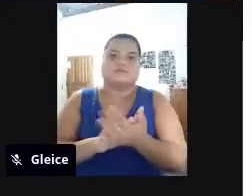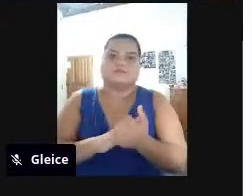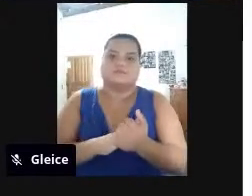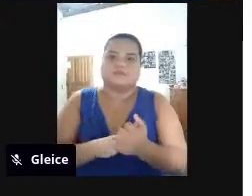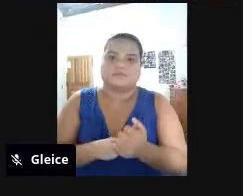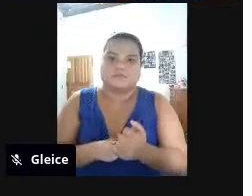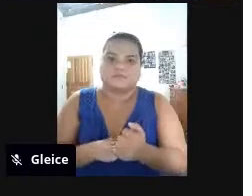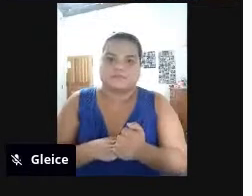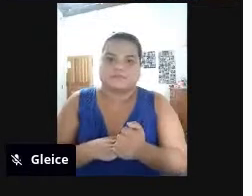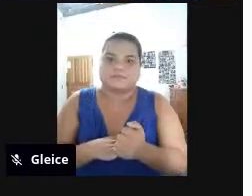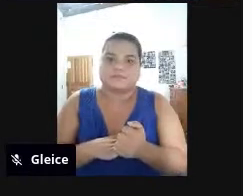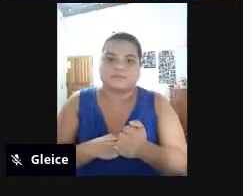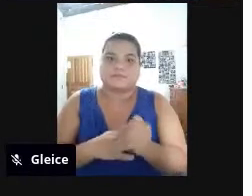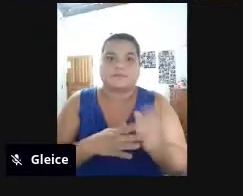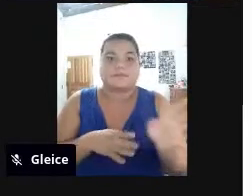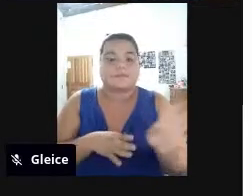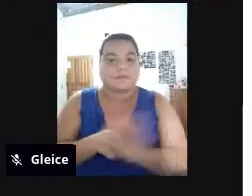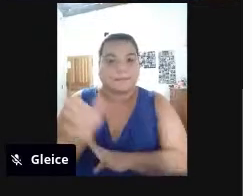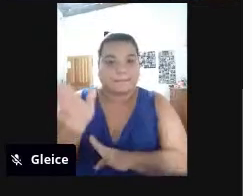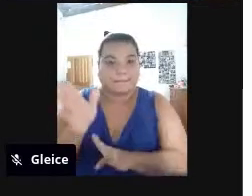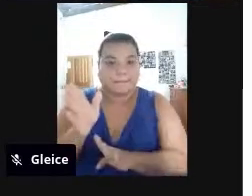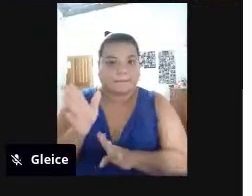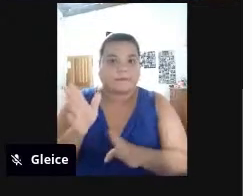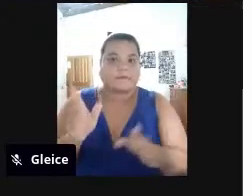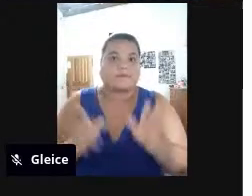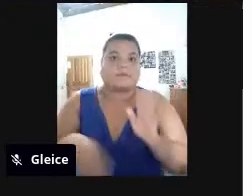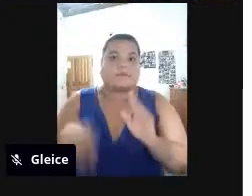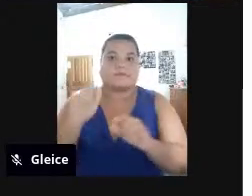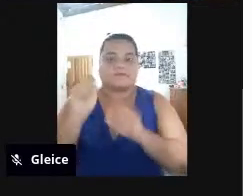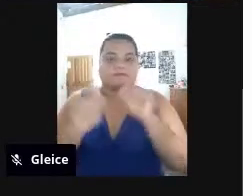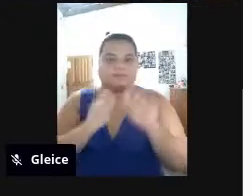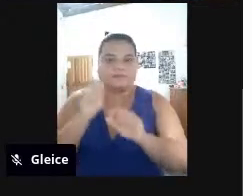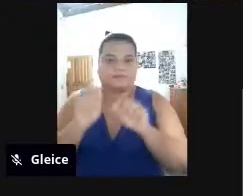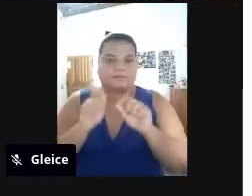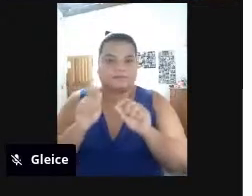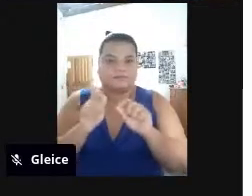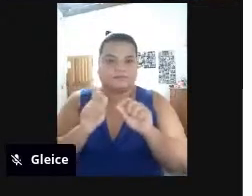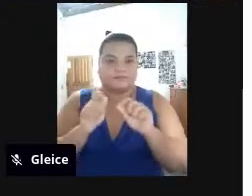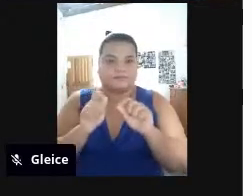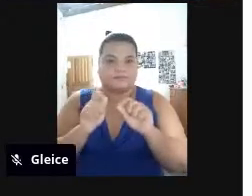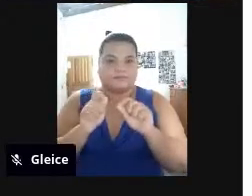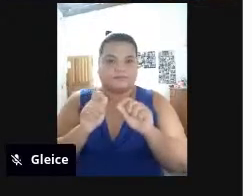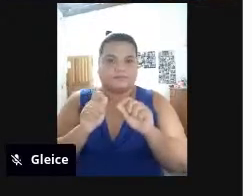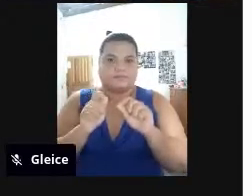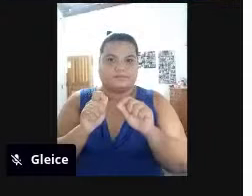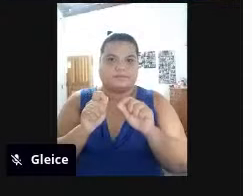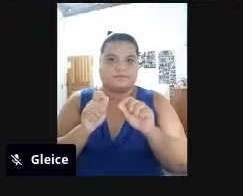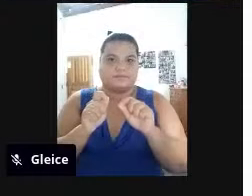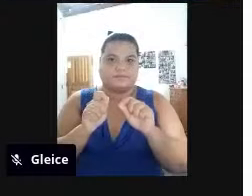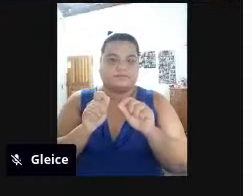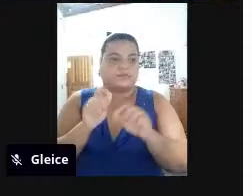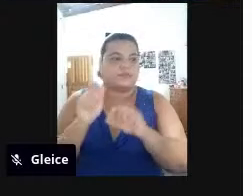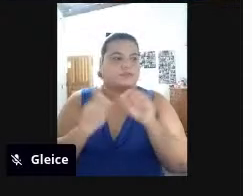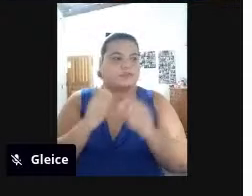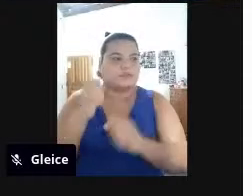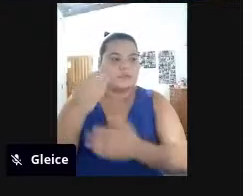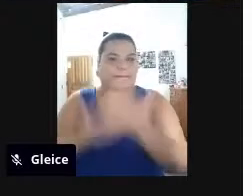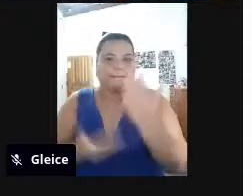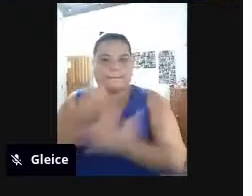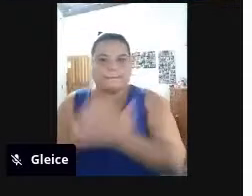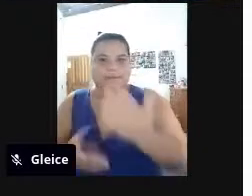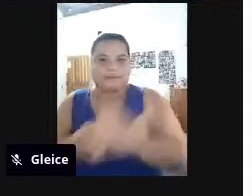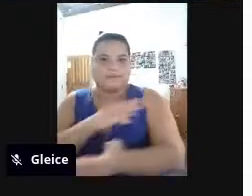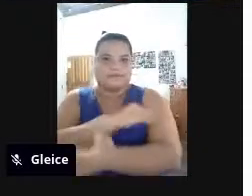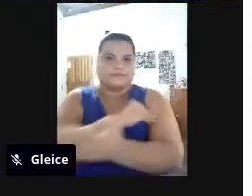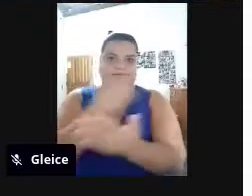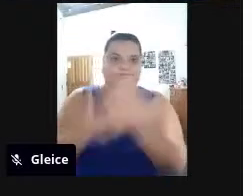E a recomendação, gente, é a saturação, né? O principal objetivo é a saturação de creatina muscular,